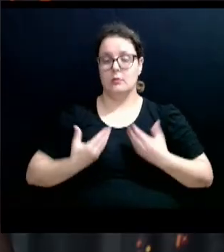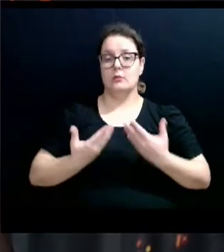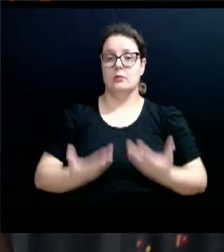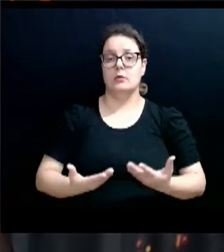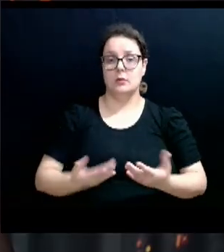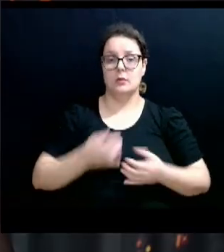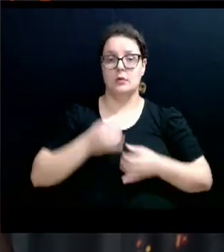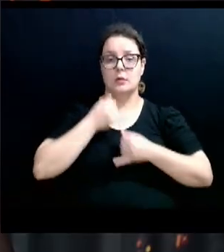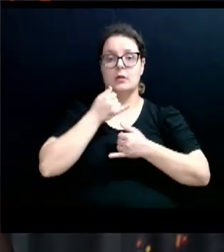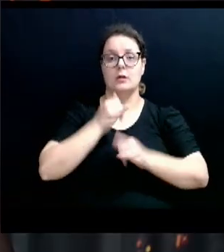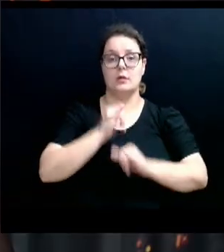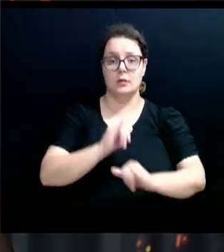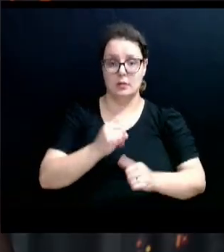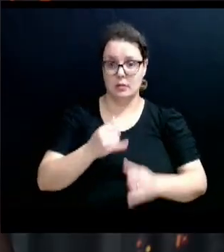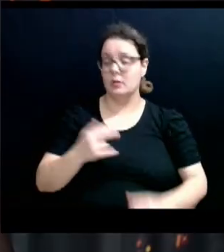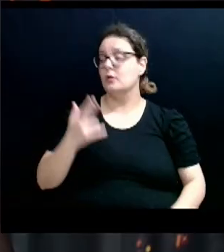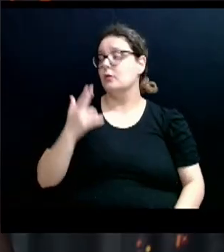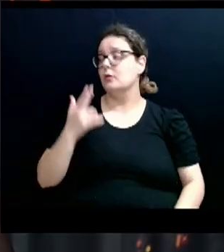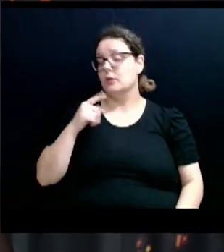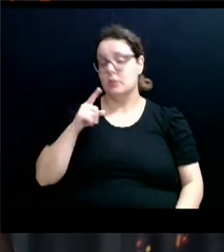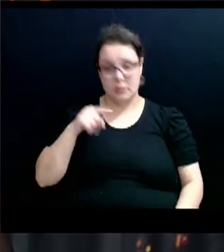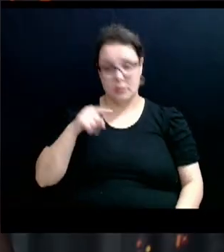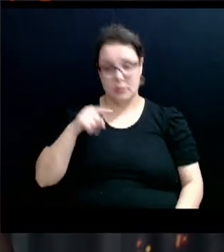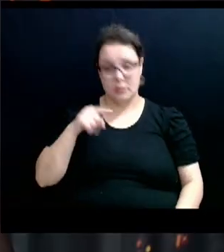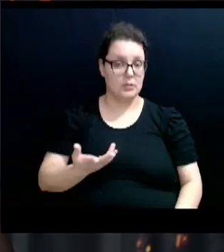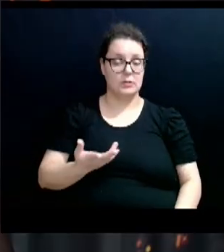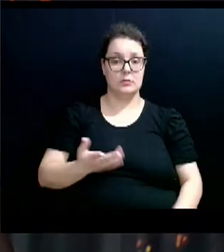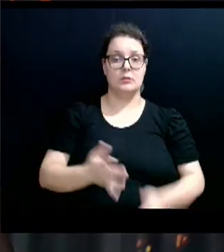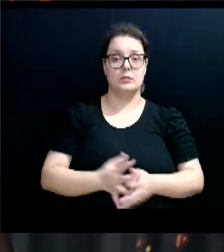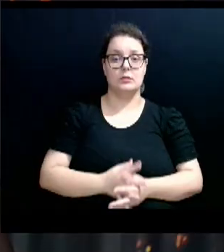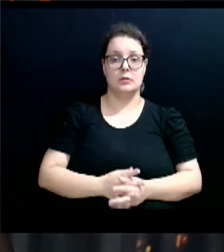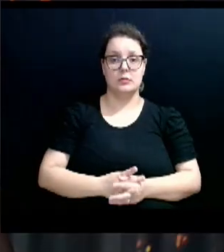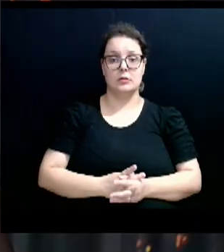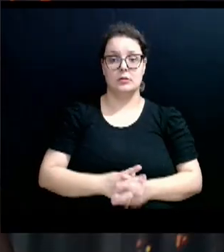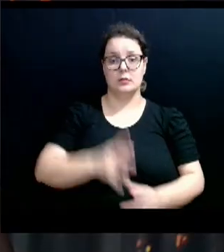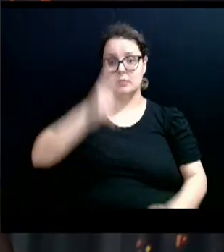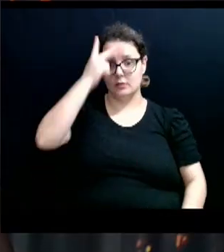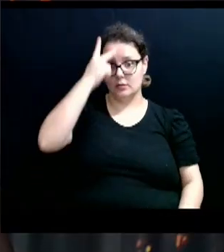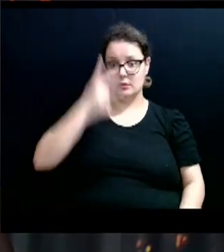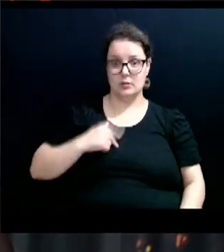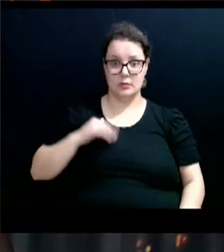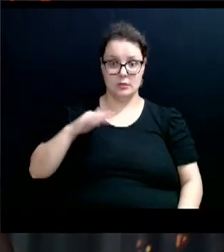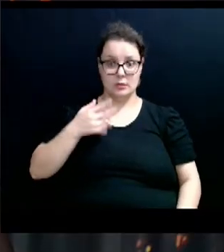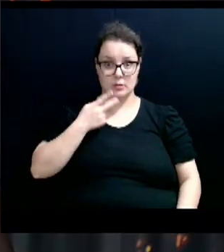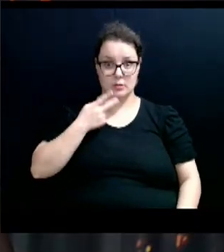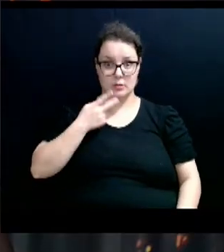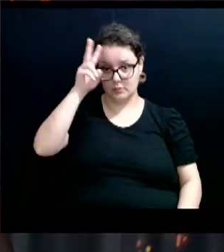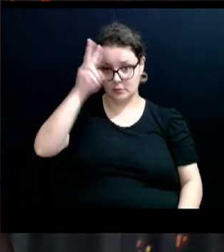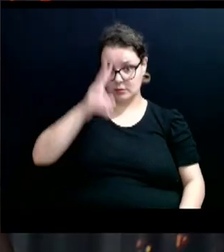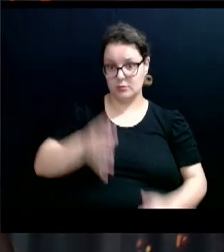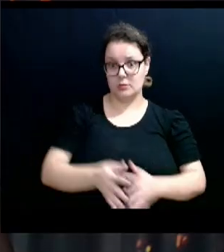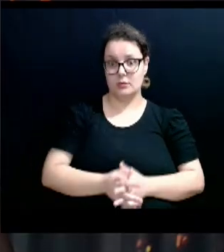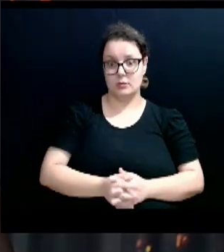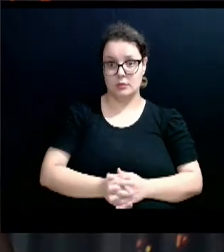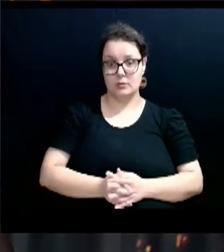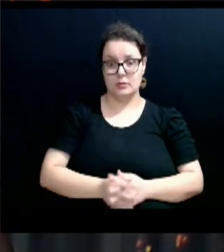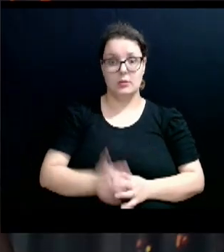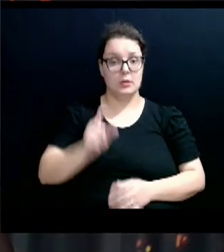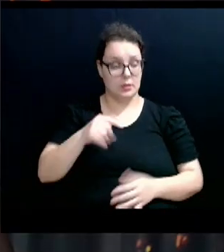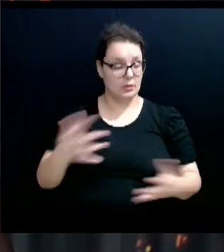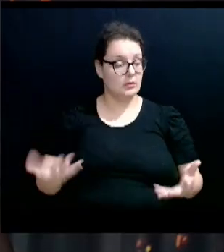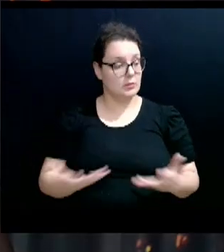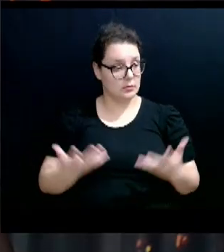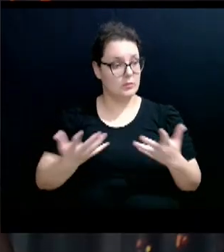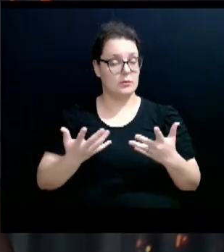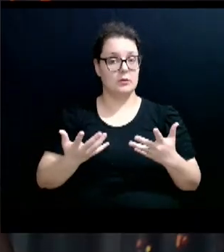energia, nutrição a si própria. E quando a gente está falando de história, é o que nos nutre também a nos motivar